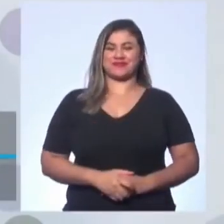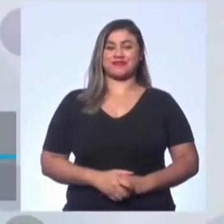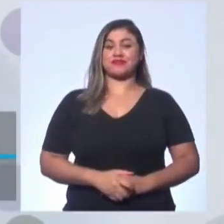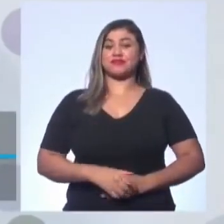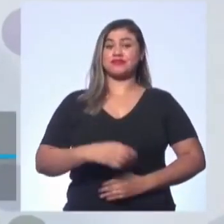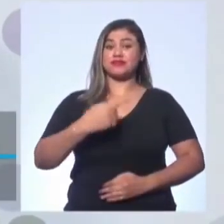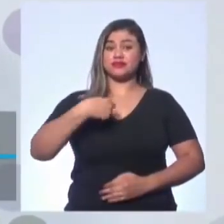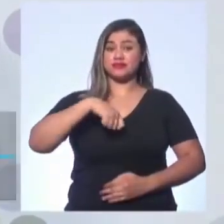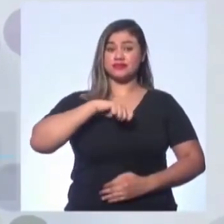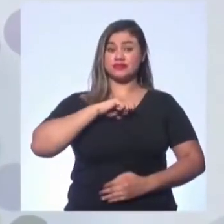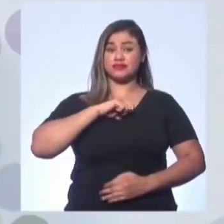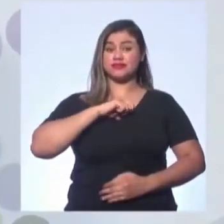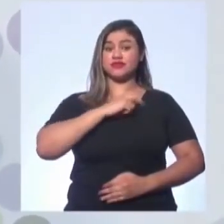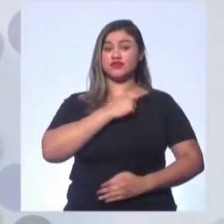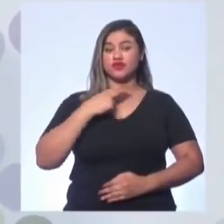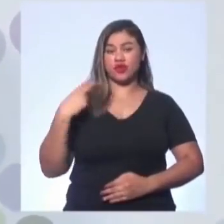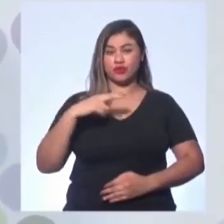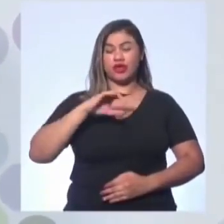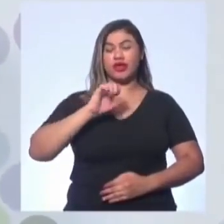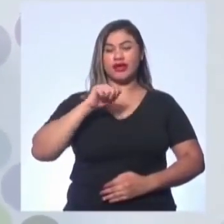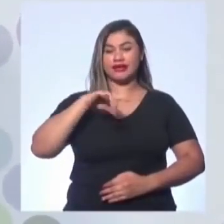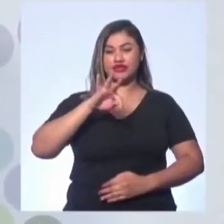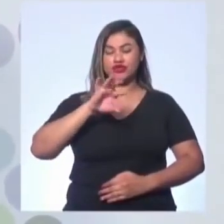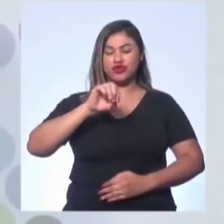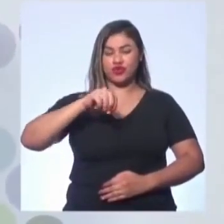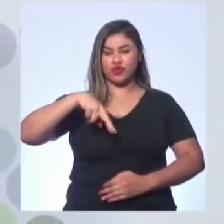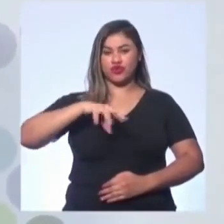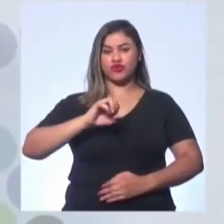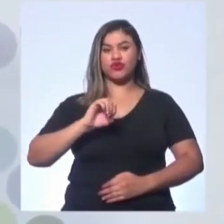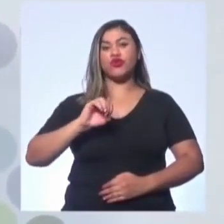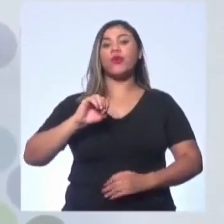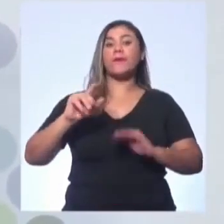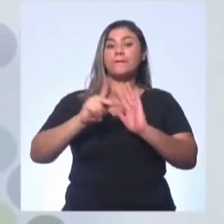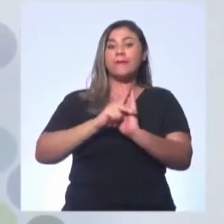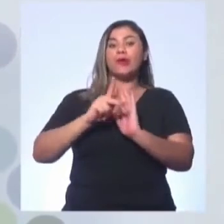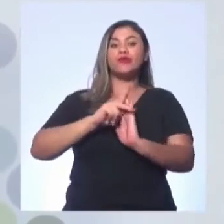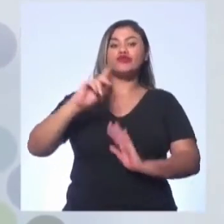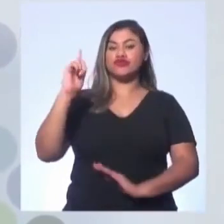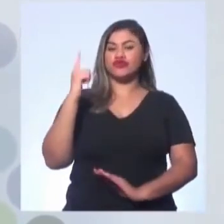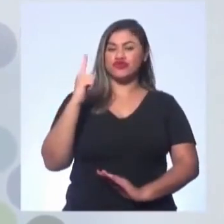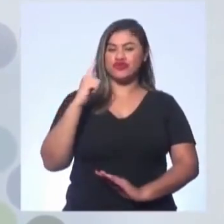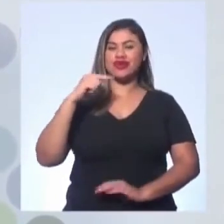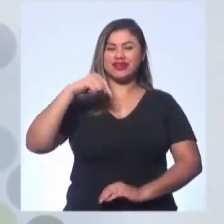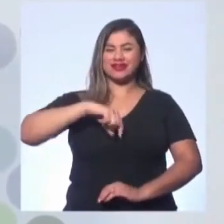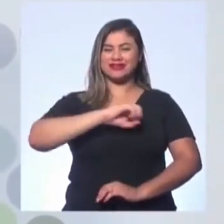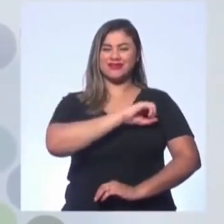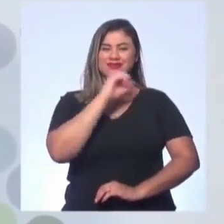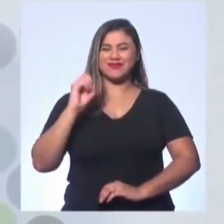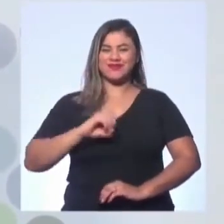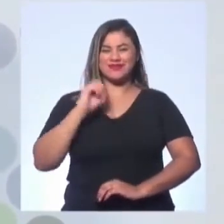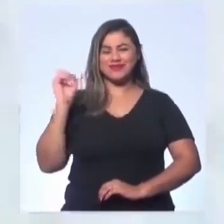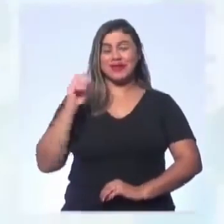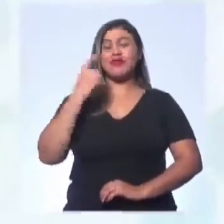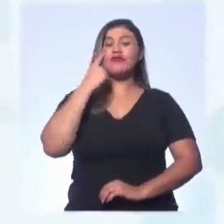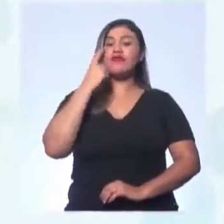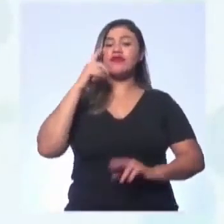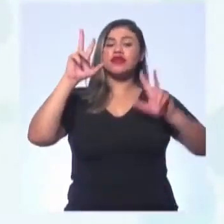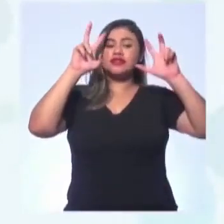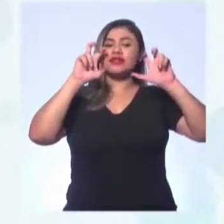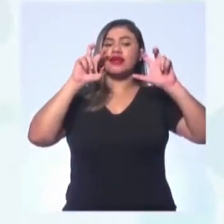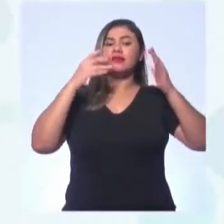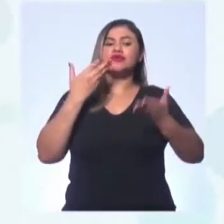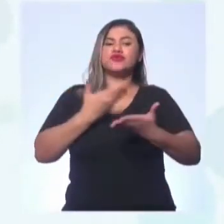sou o professor Antônio Russo de Geografia, professor de vocês aqui do Centro de Mídias. Vamos ver aí o tema da aula que nós vamos ver